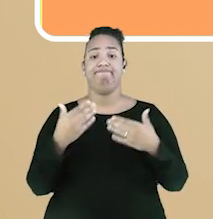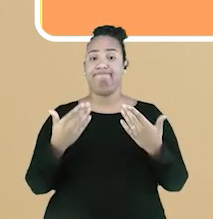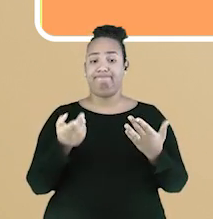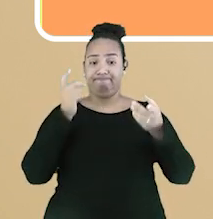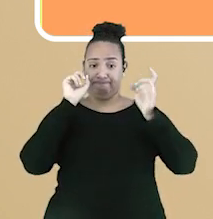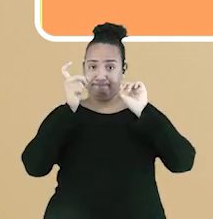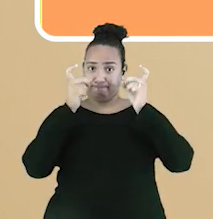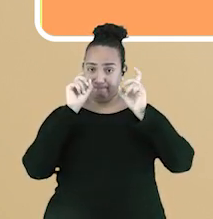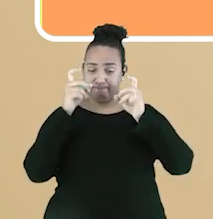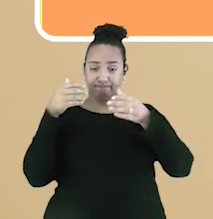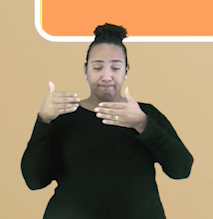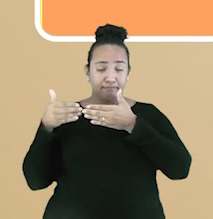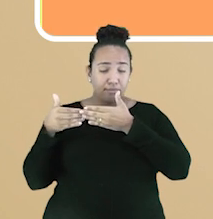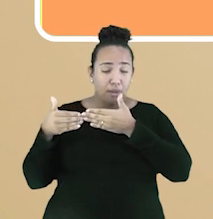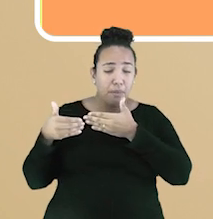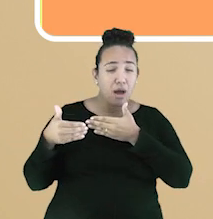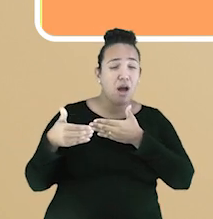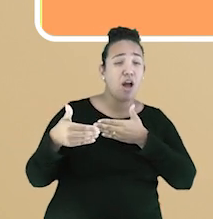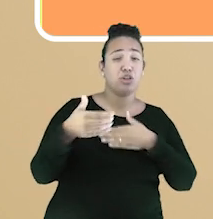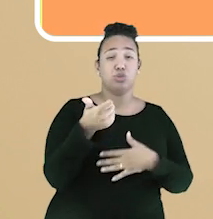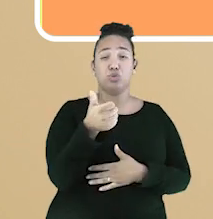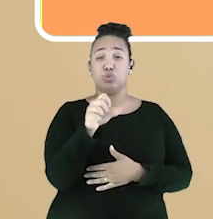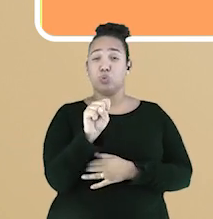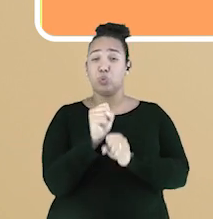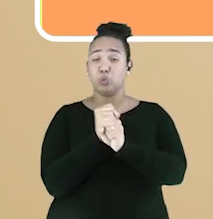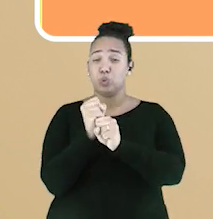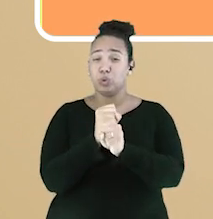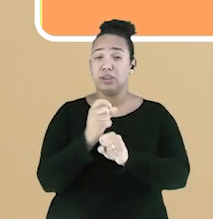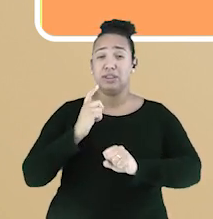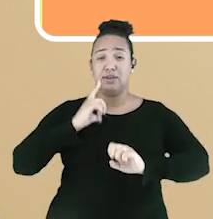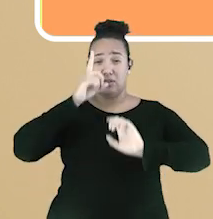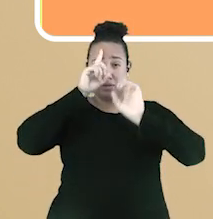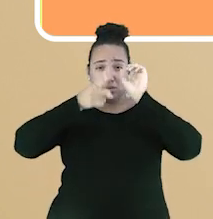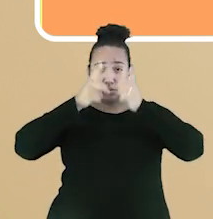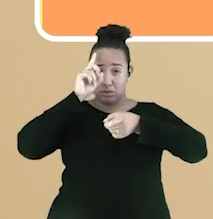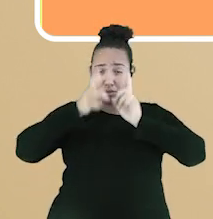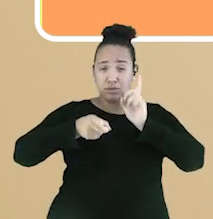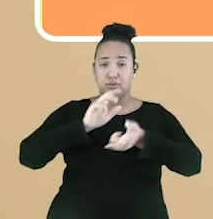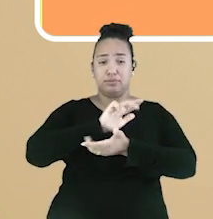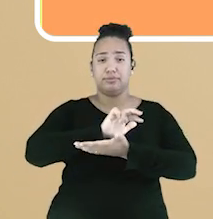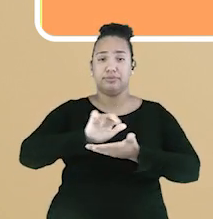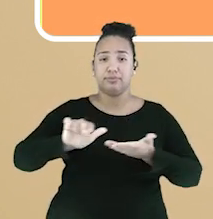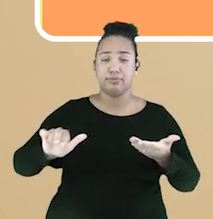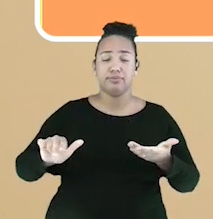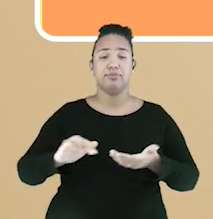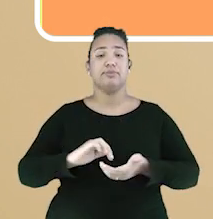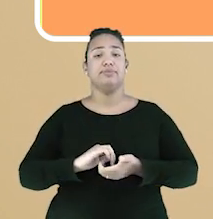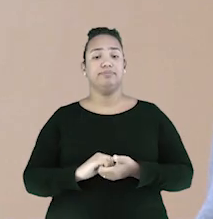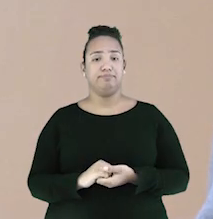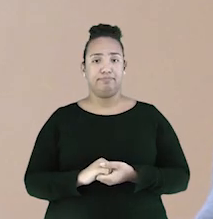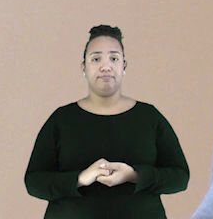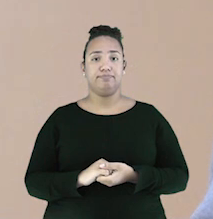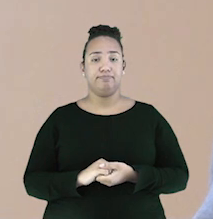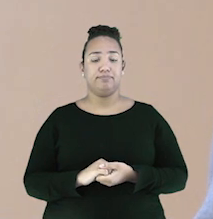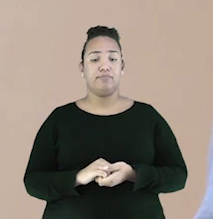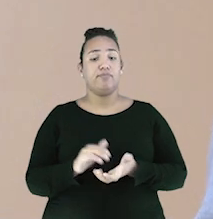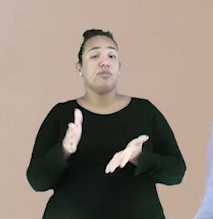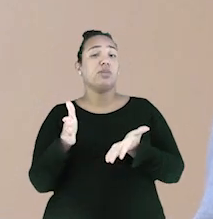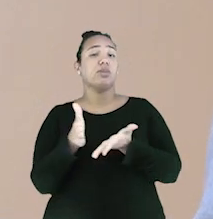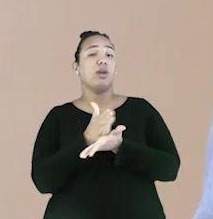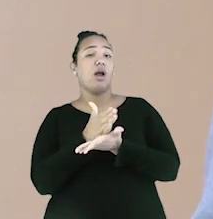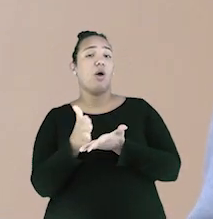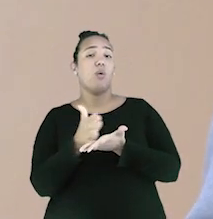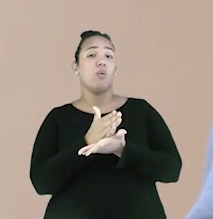dessas sessões, que se estenderam por 18 anos, uma série de decisões foram tomadas, sendo que